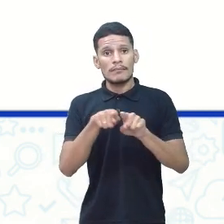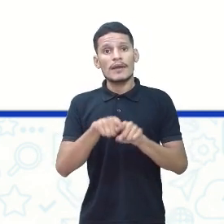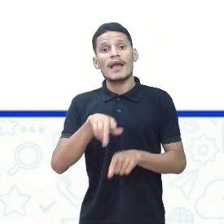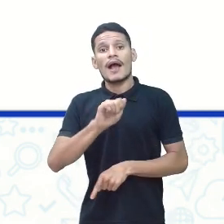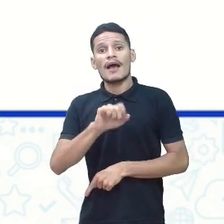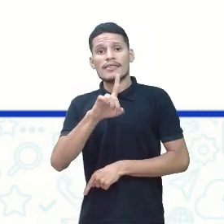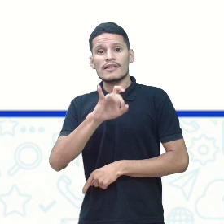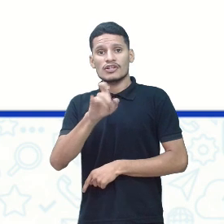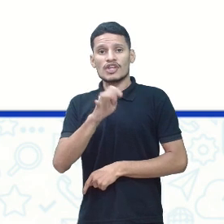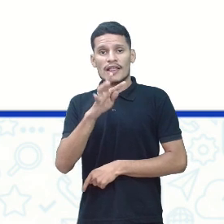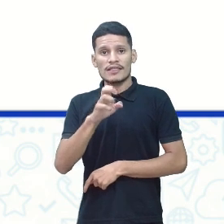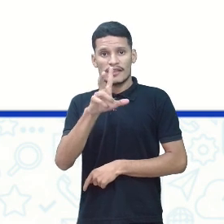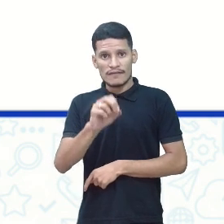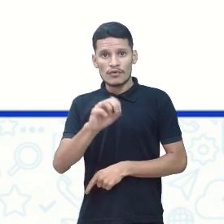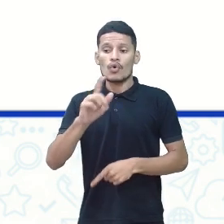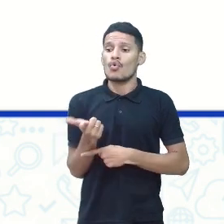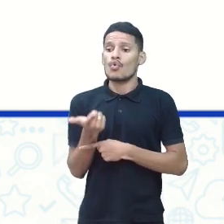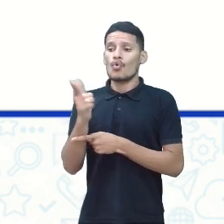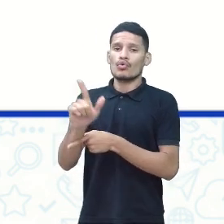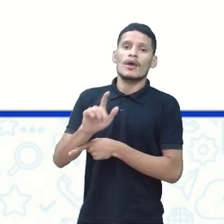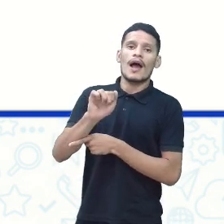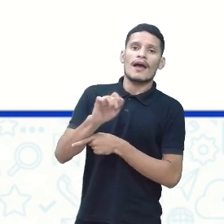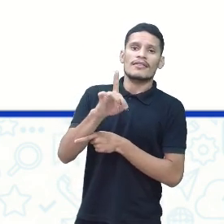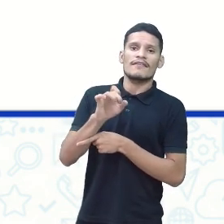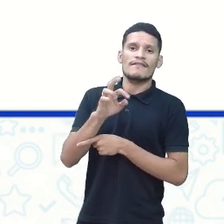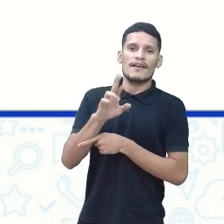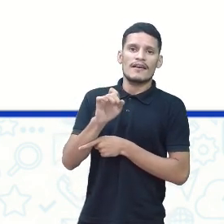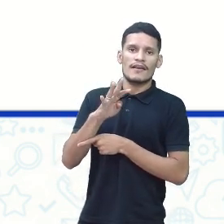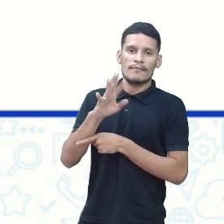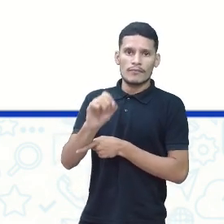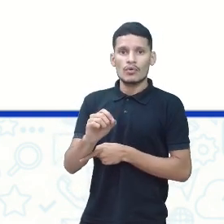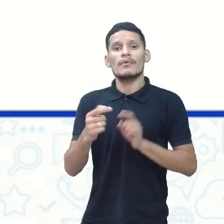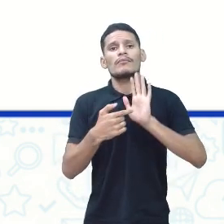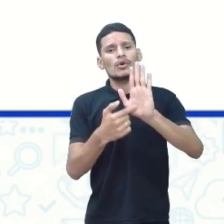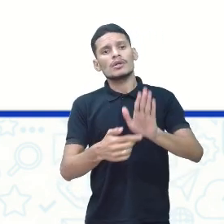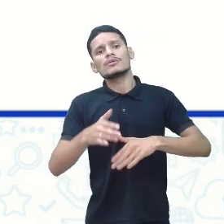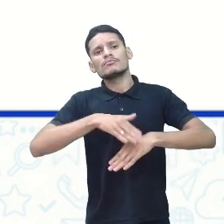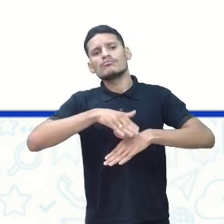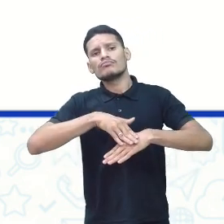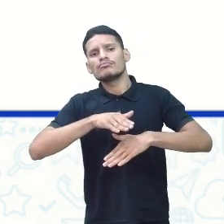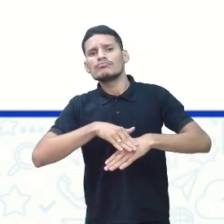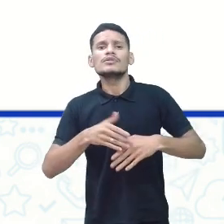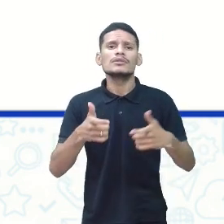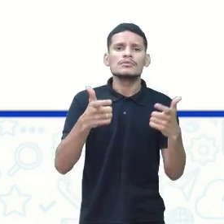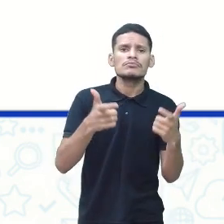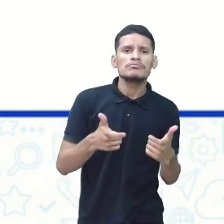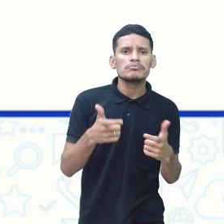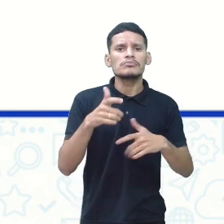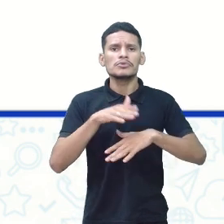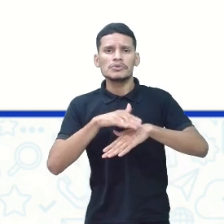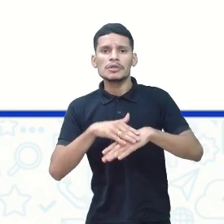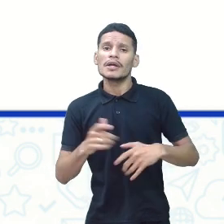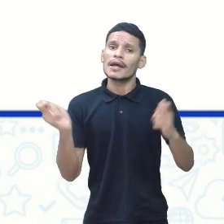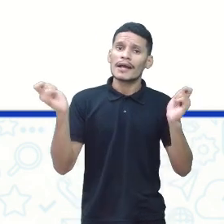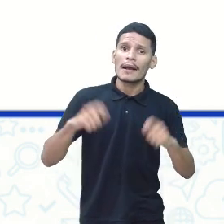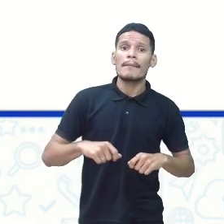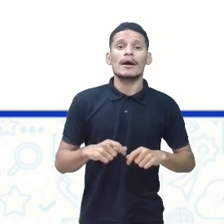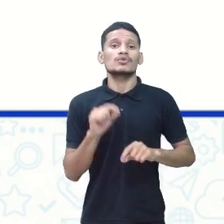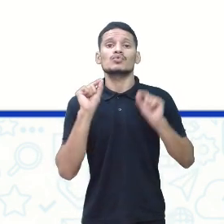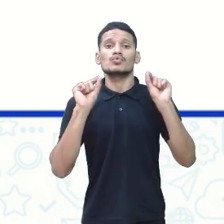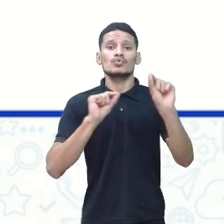a outro advérbio, expressando circunstâncias, ou seja, situações que podem